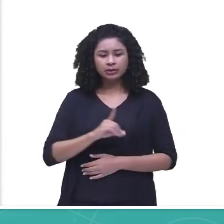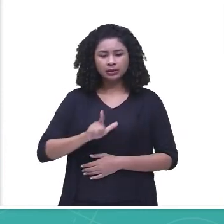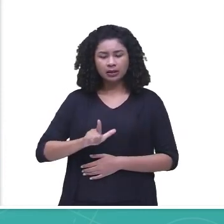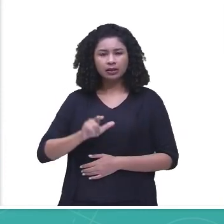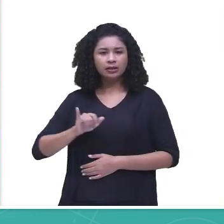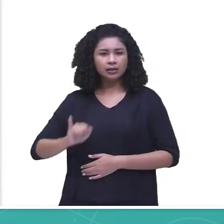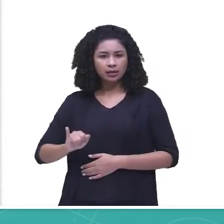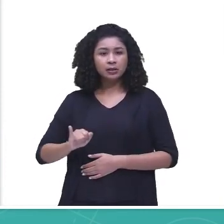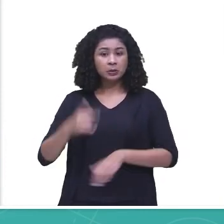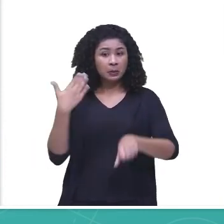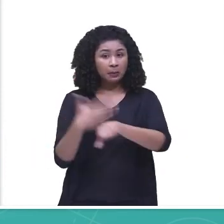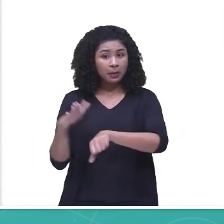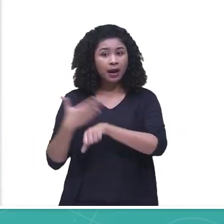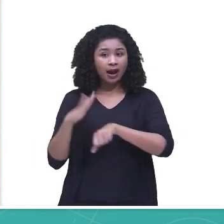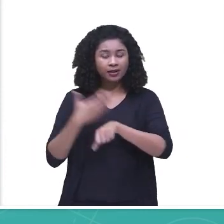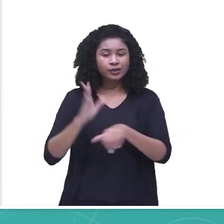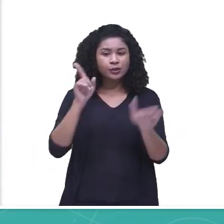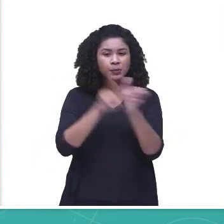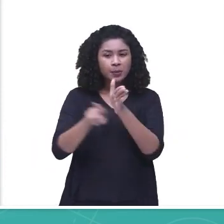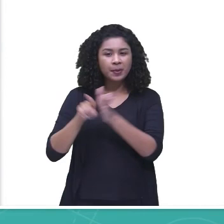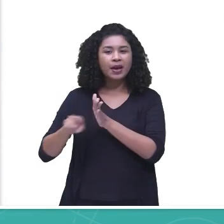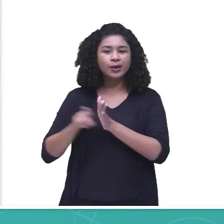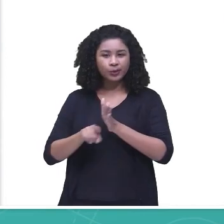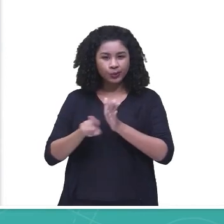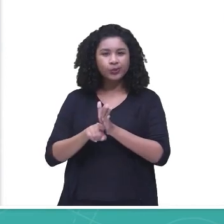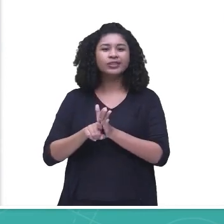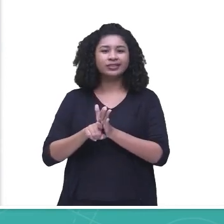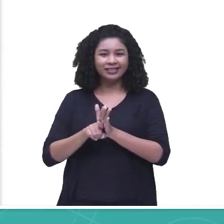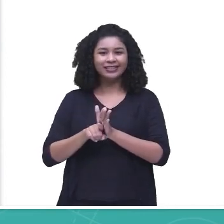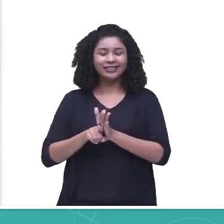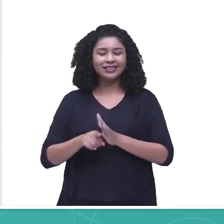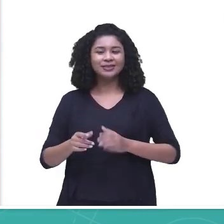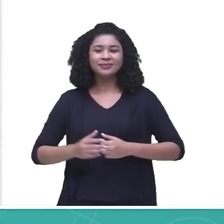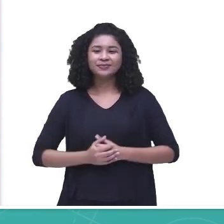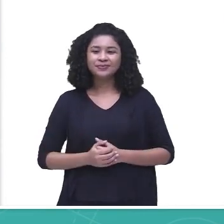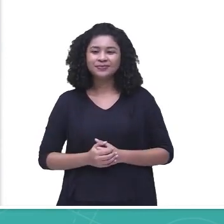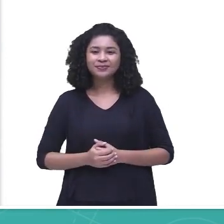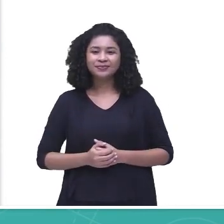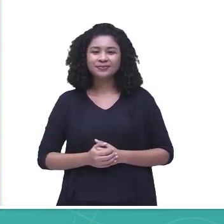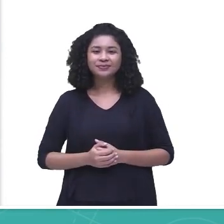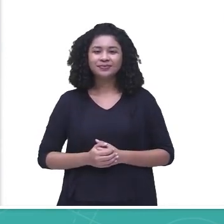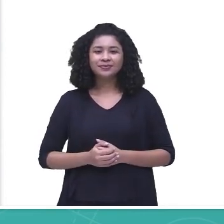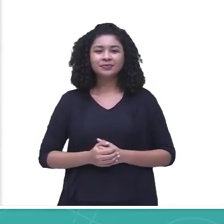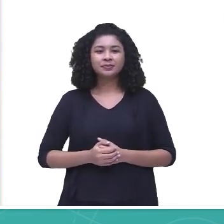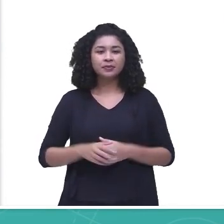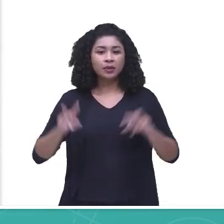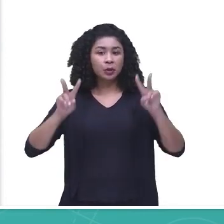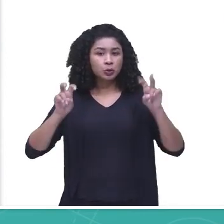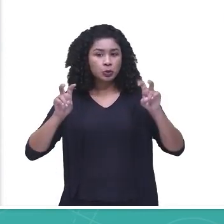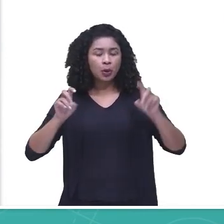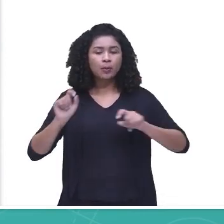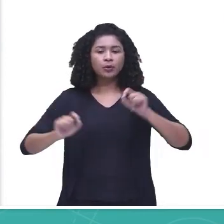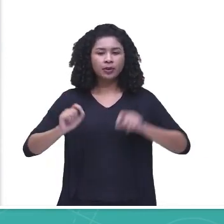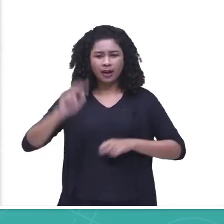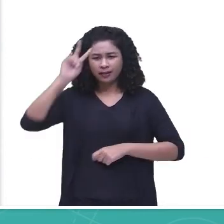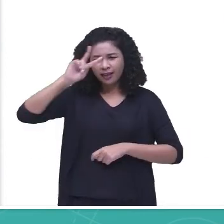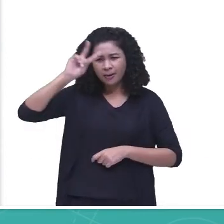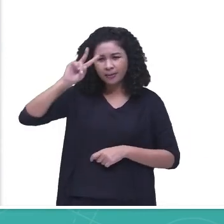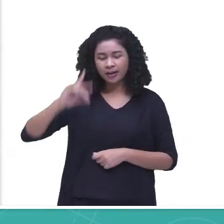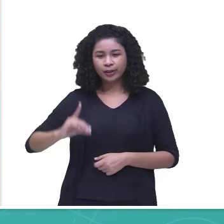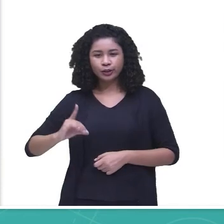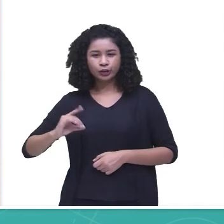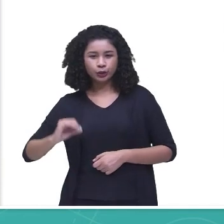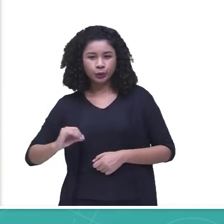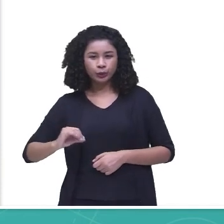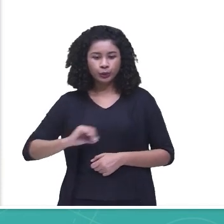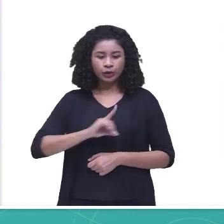das perguntas, né, do The Simple Present, que girou ali basicamente em torno de do e does, né? O do eu utilizo